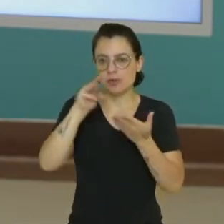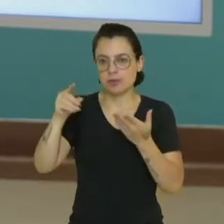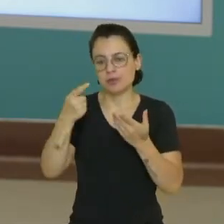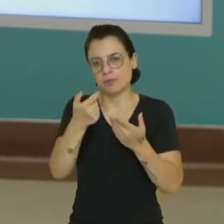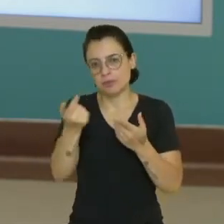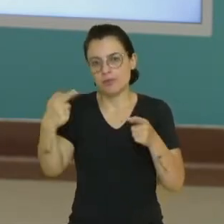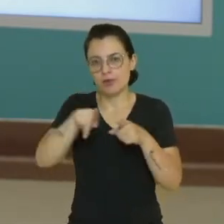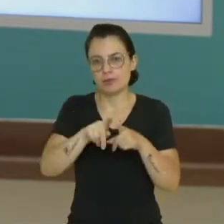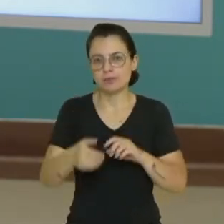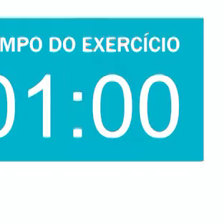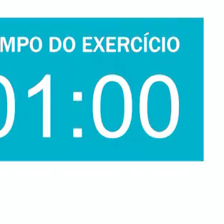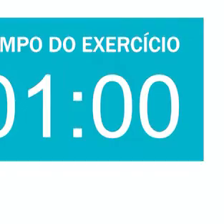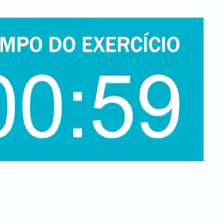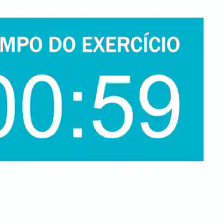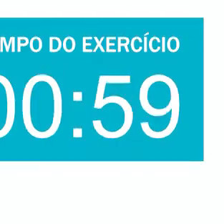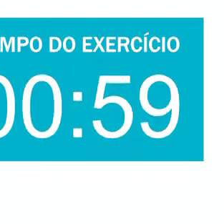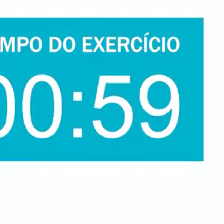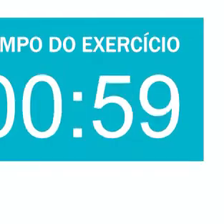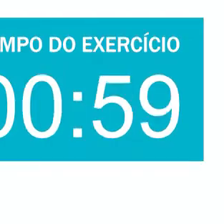retorno.